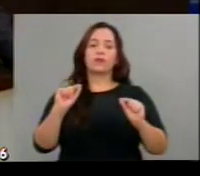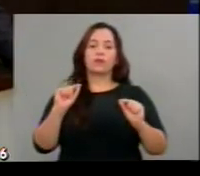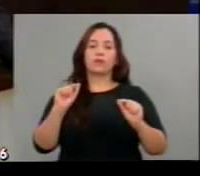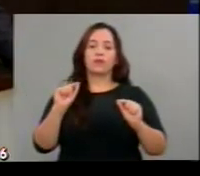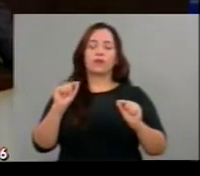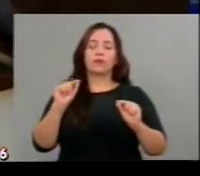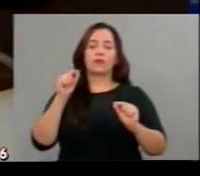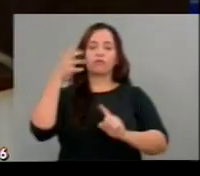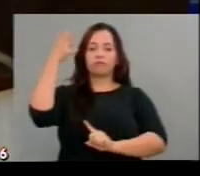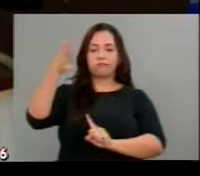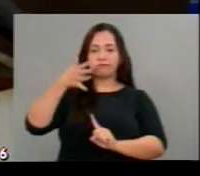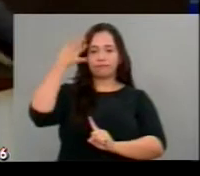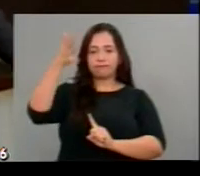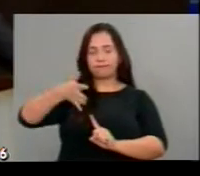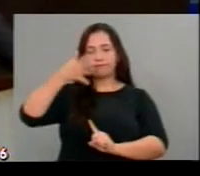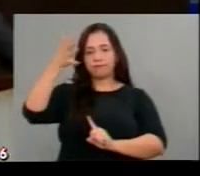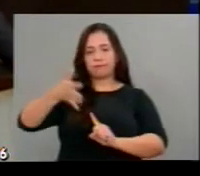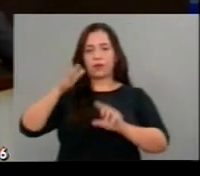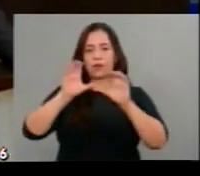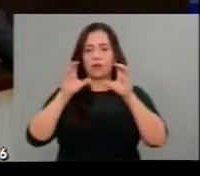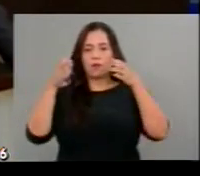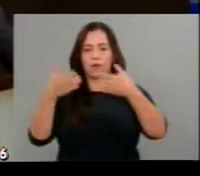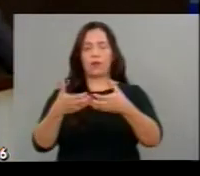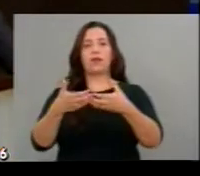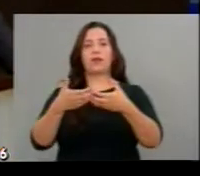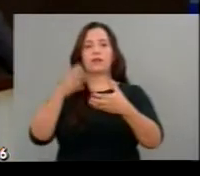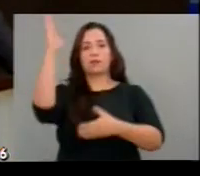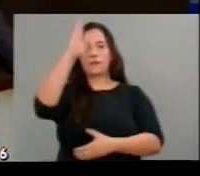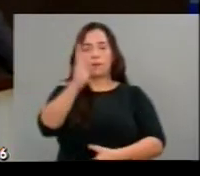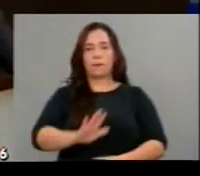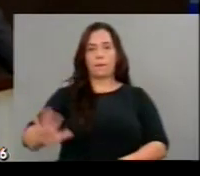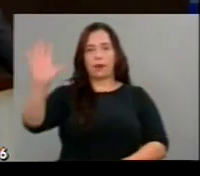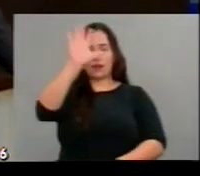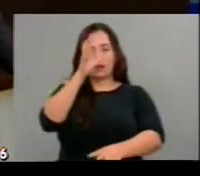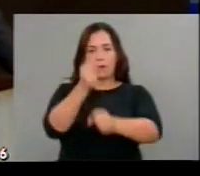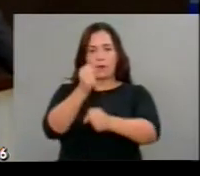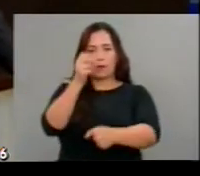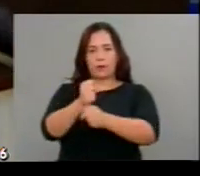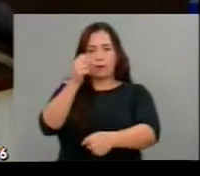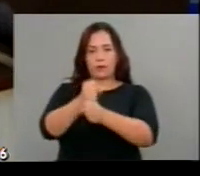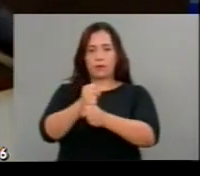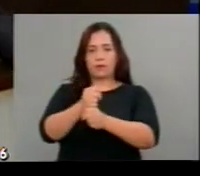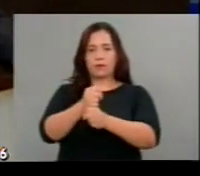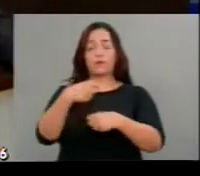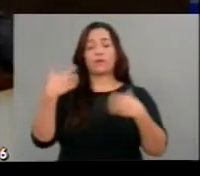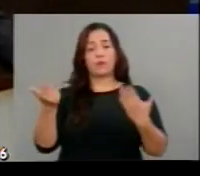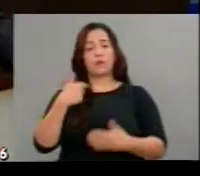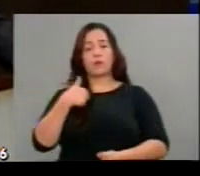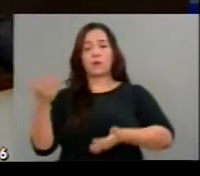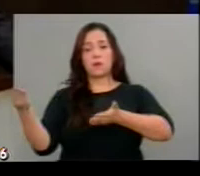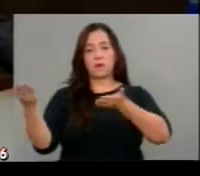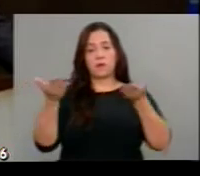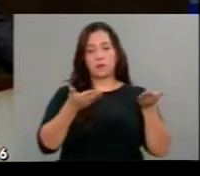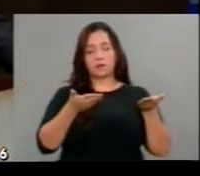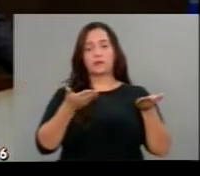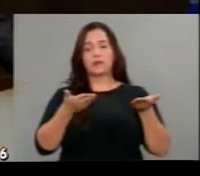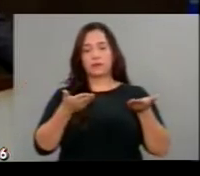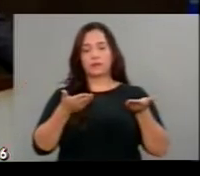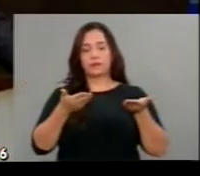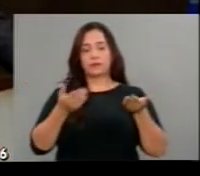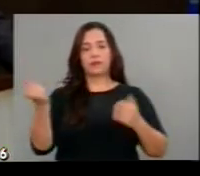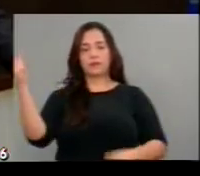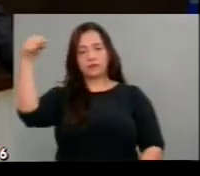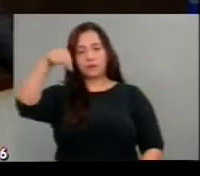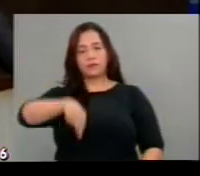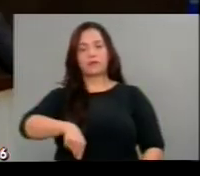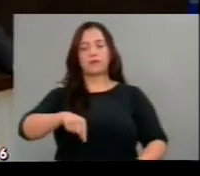proferir conferência por ocasião do Congresso Brasileiro de Contabilidade e eu a convidei para